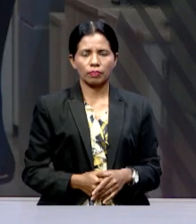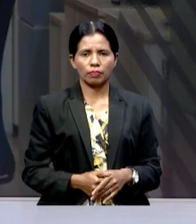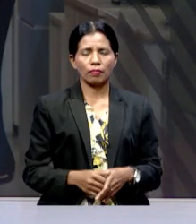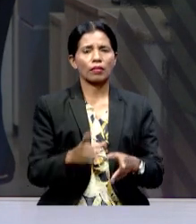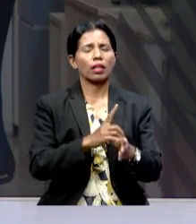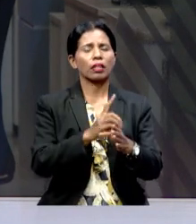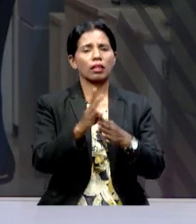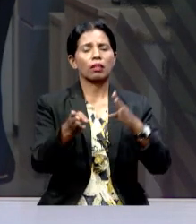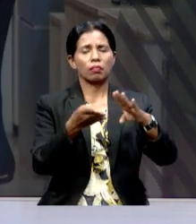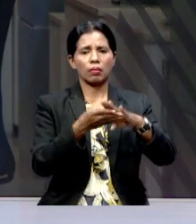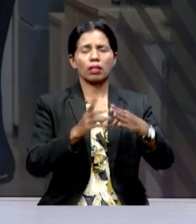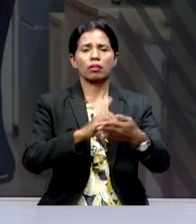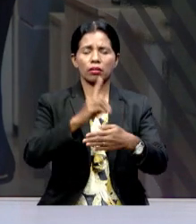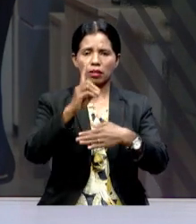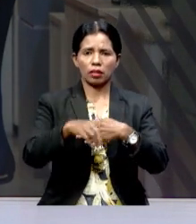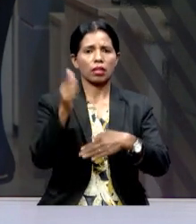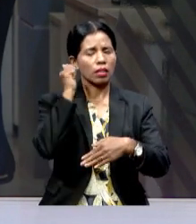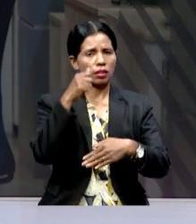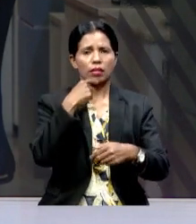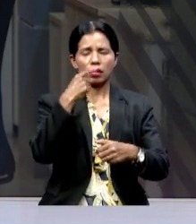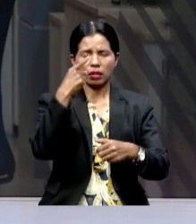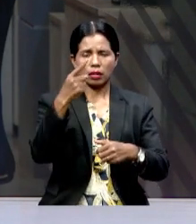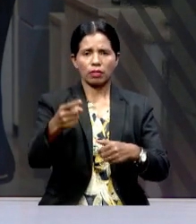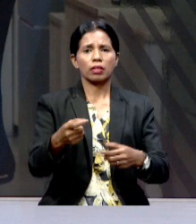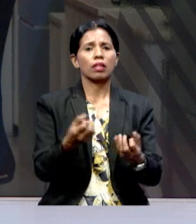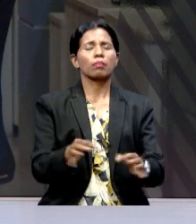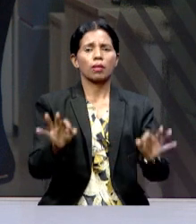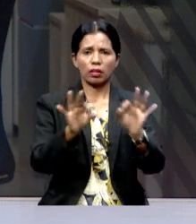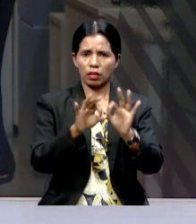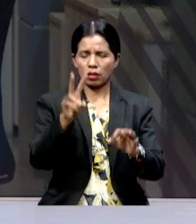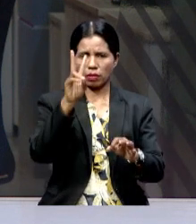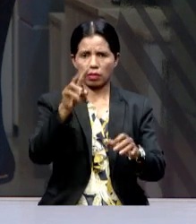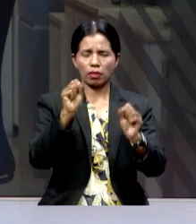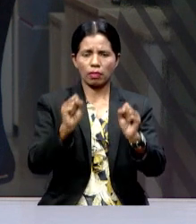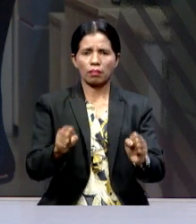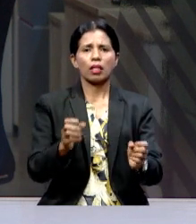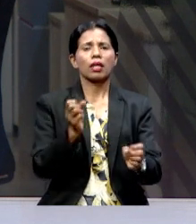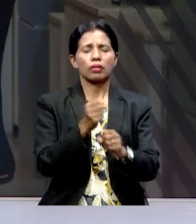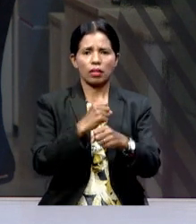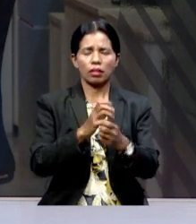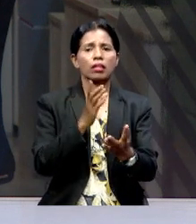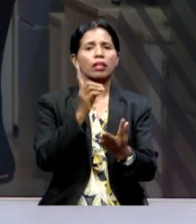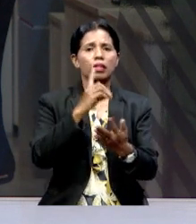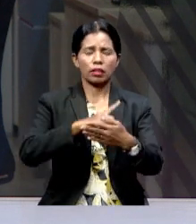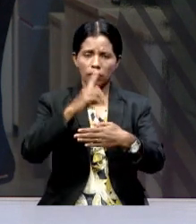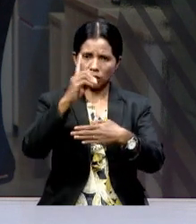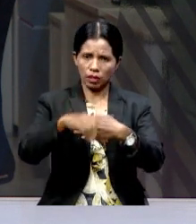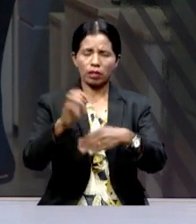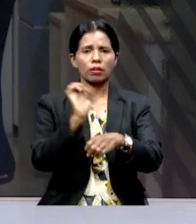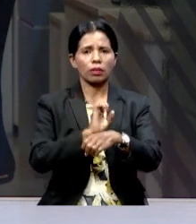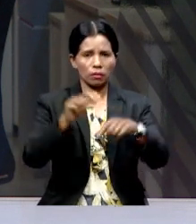Diretora Banco Desenvolvimento Asiático HTT, fator importante rua makbele acelera desenvolvimento ekonomia